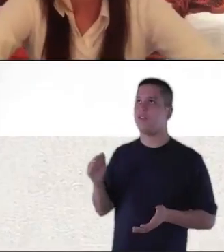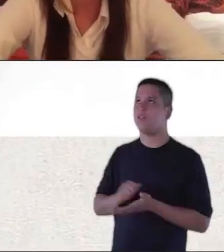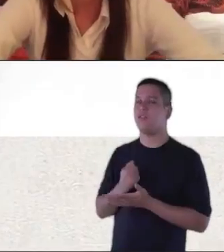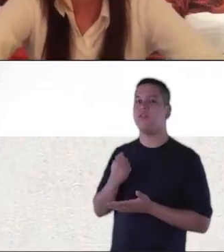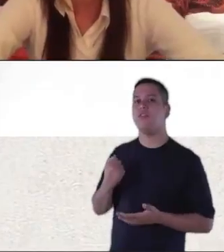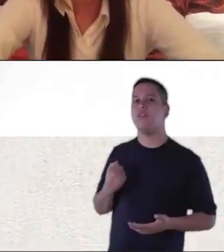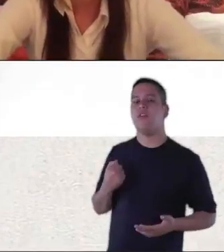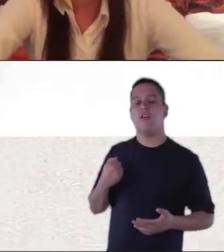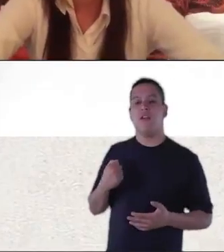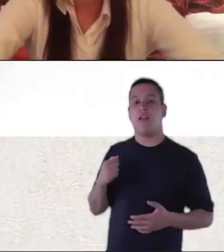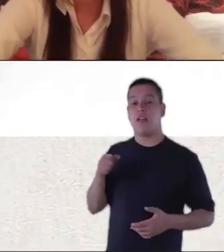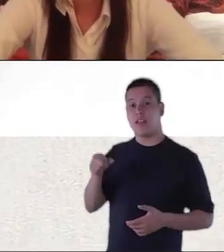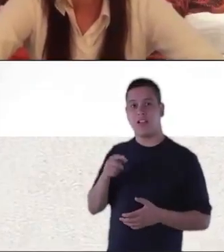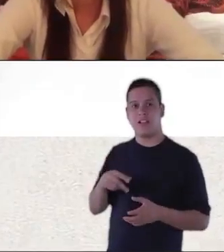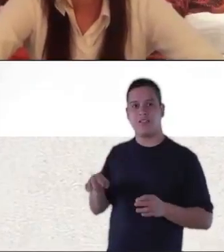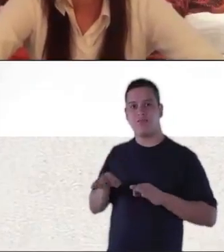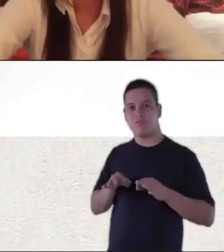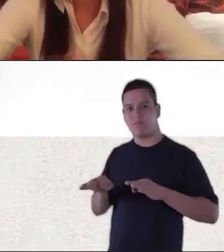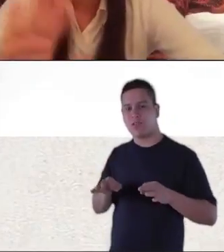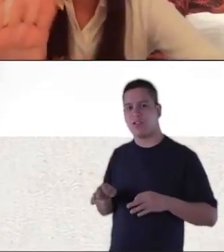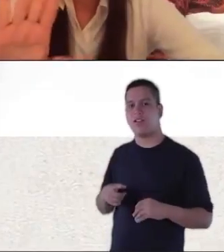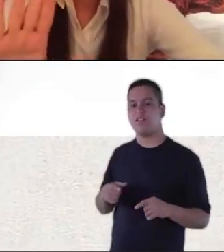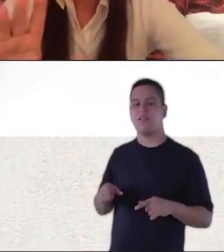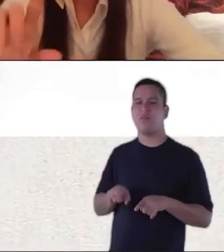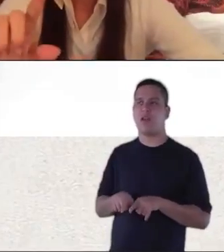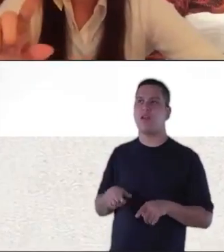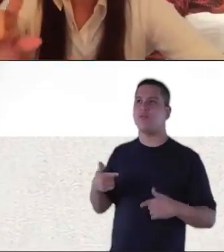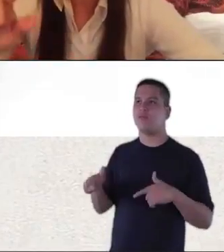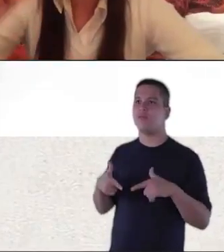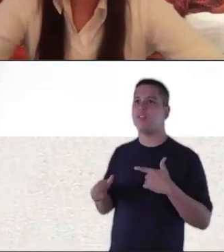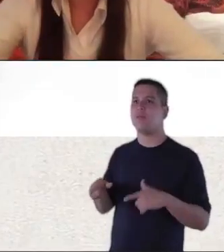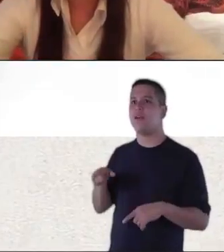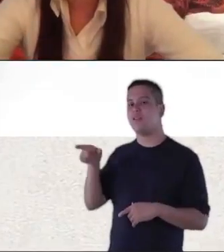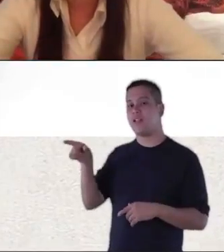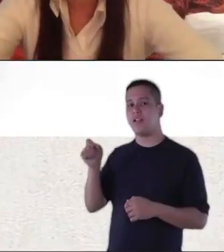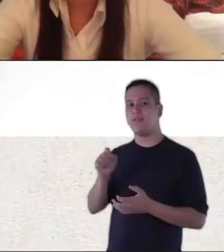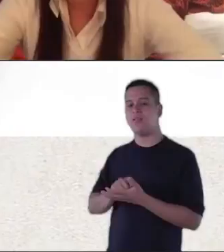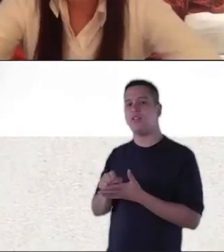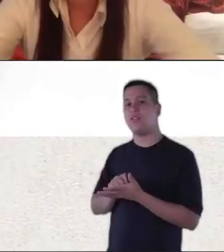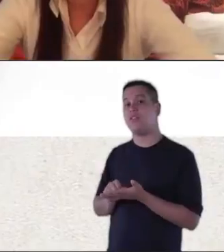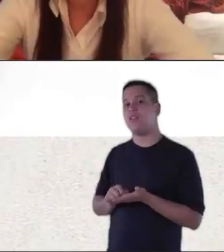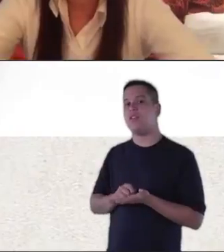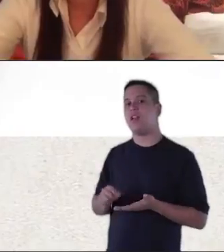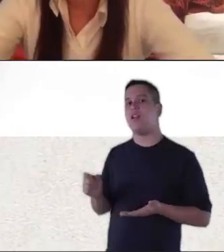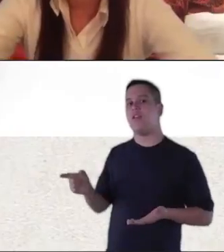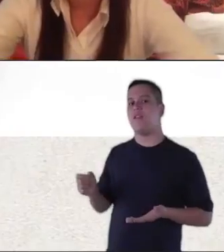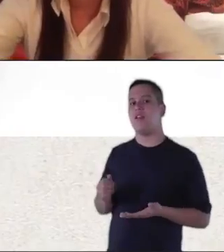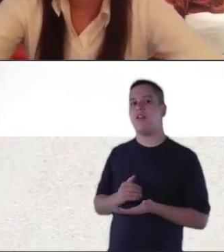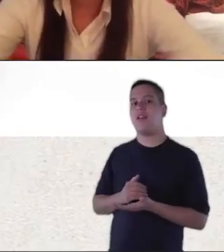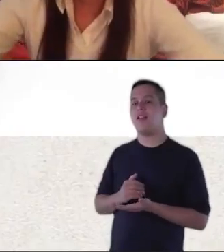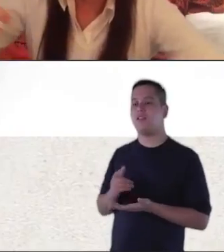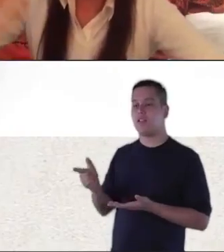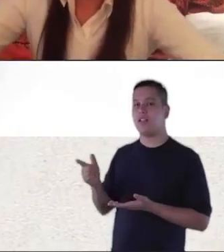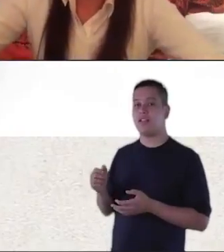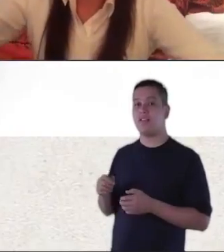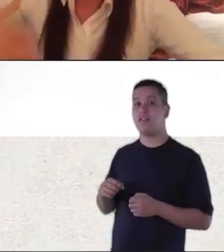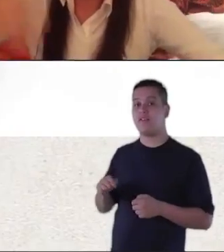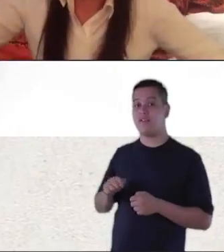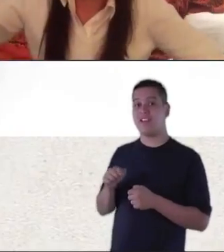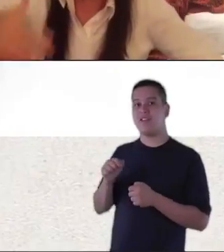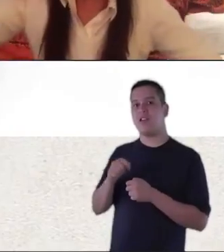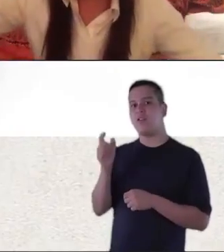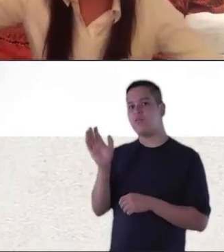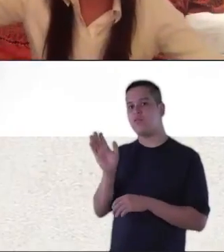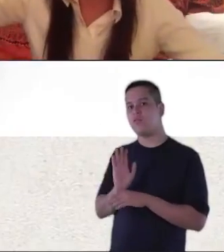ela estava preparando um trabalho, um roteiro dela. Não, eu estava dirigindo o Contratempo, que era um documentário de